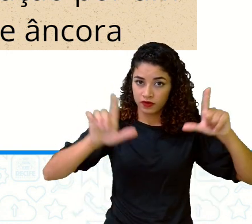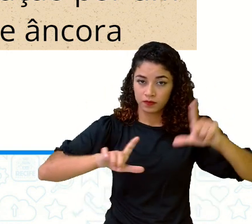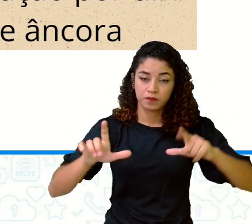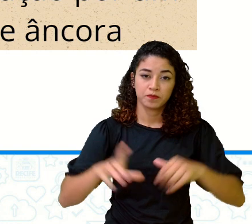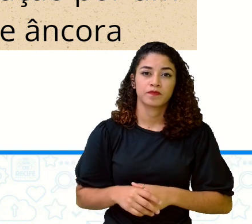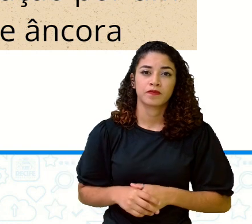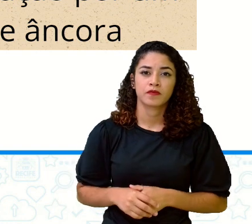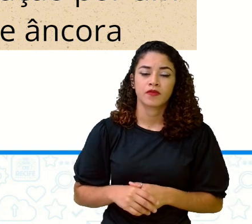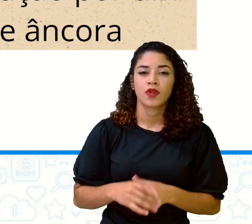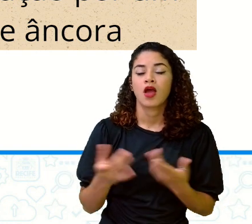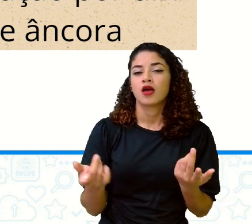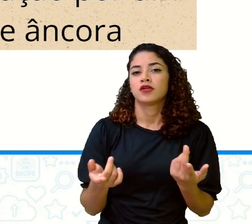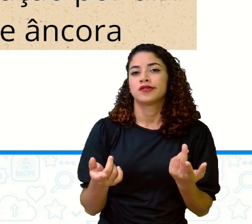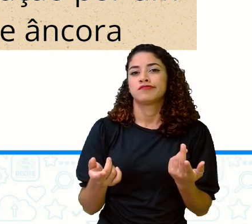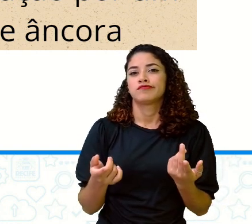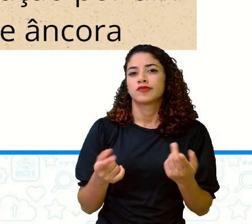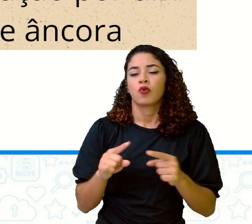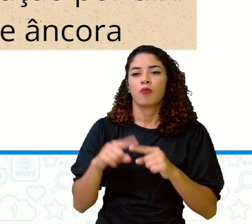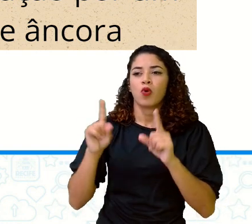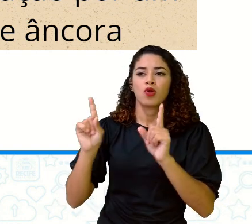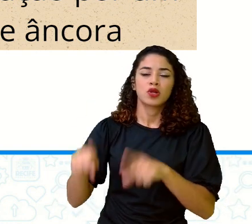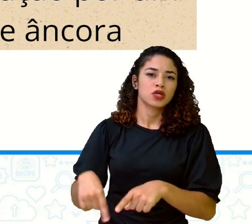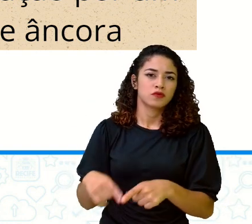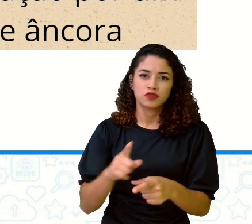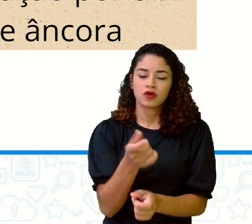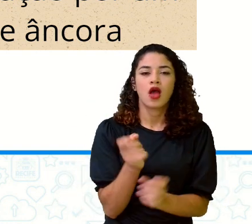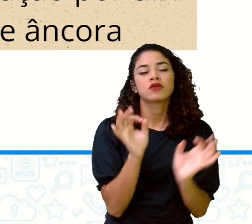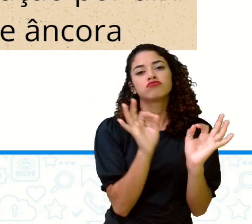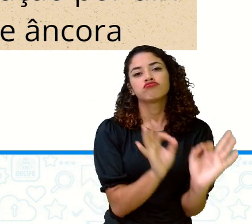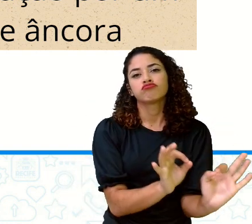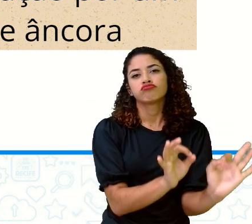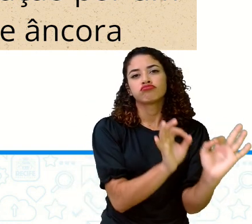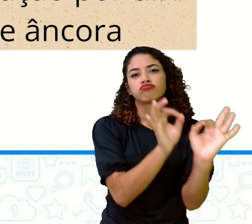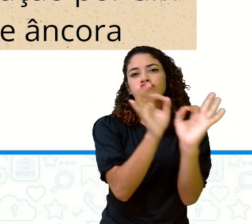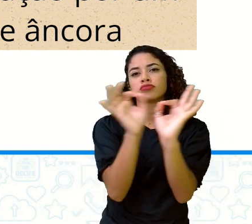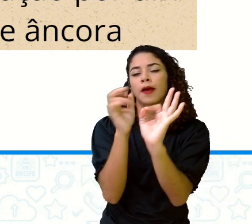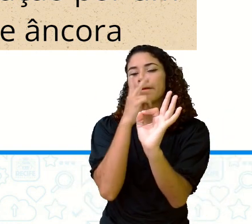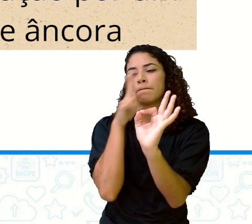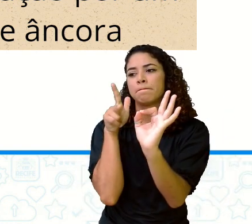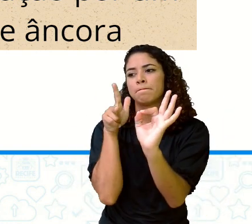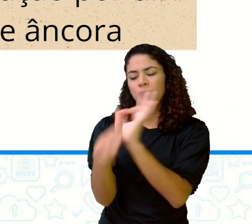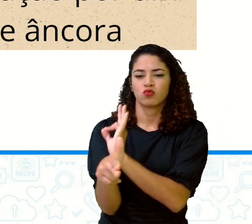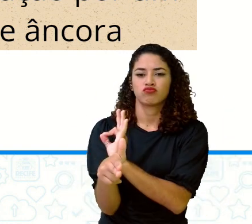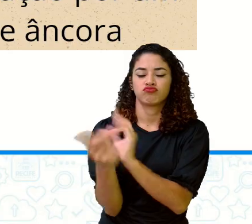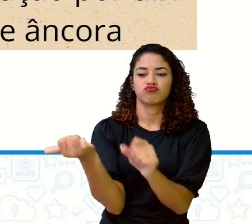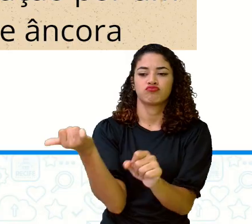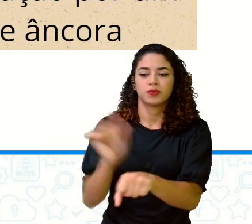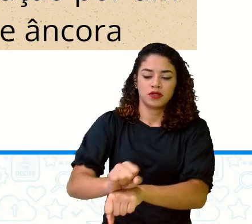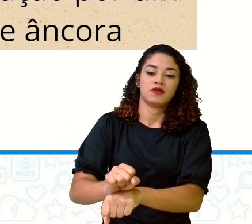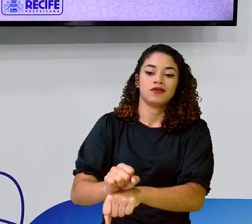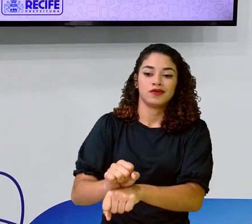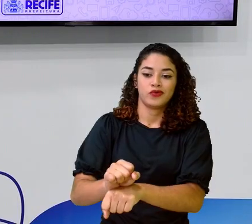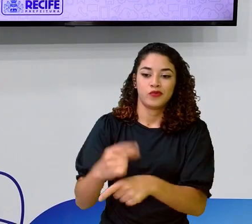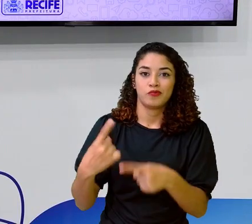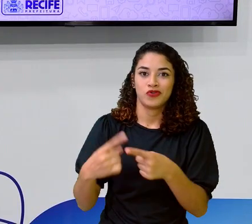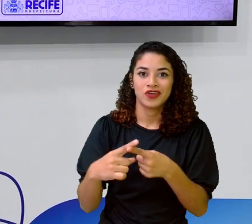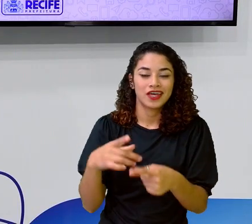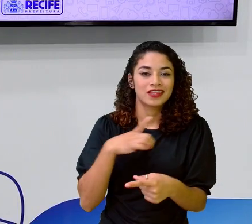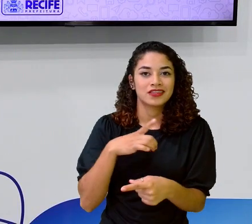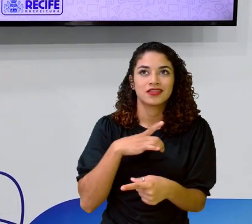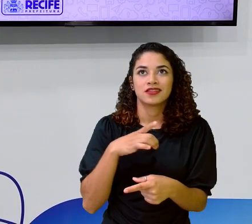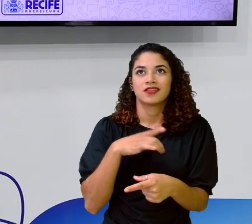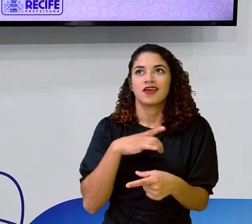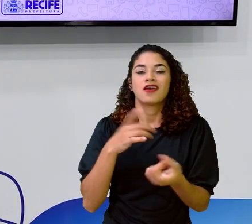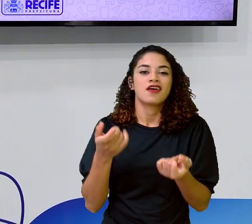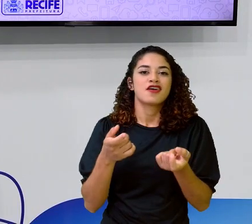de repente, aquela programação que você está assistindo, ela é interrompida, porque tem uma notícia urgente,